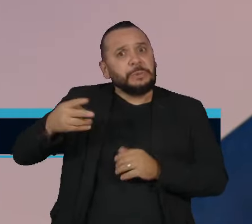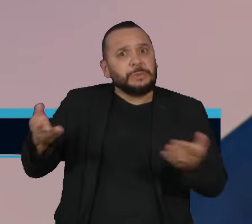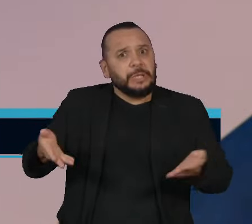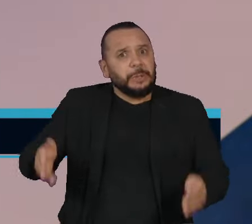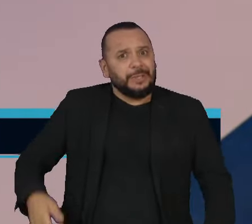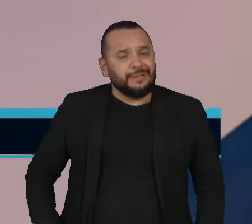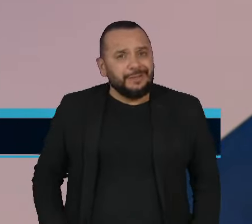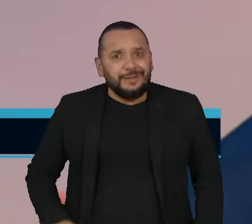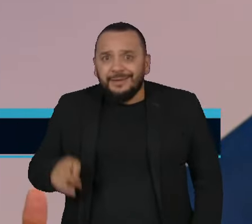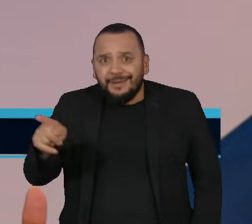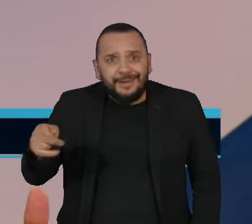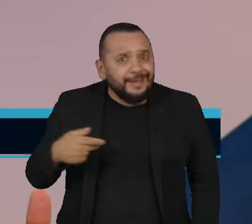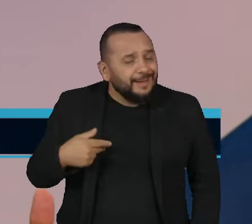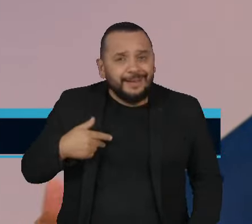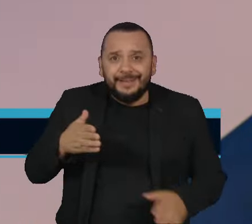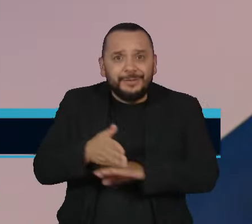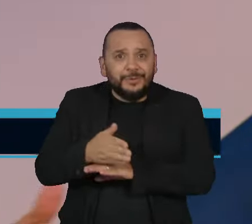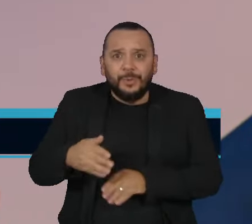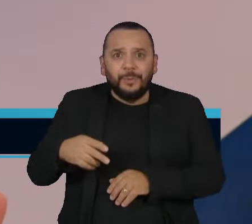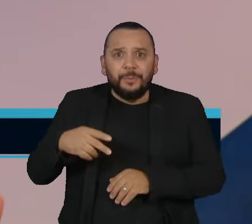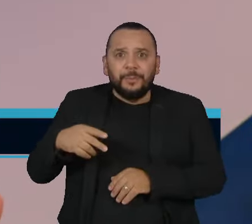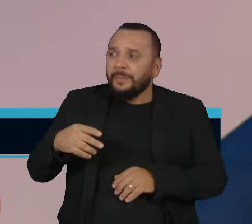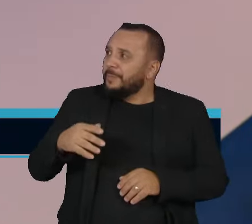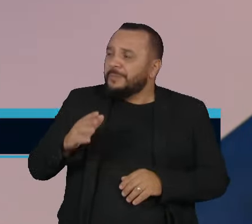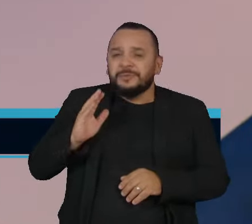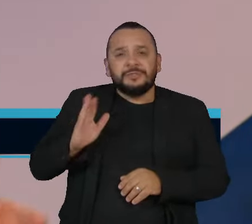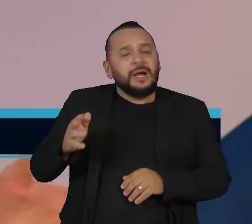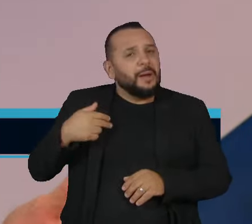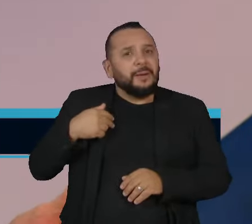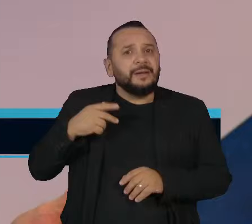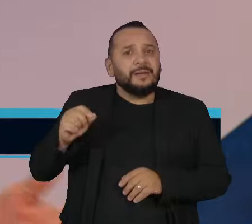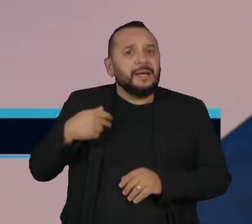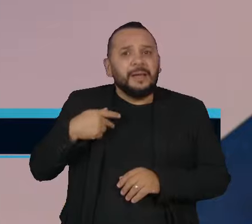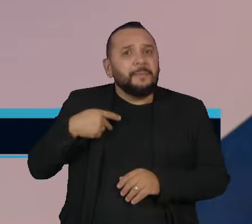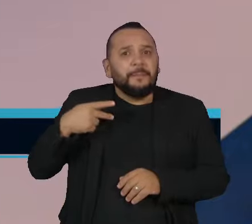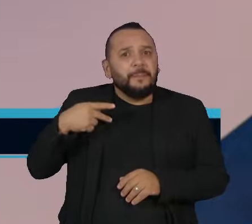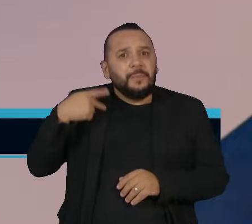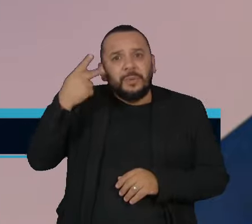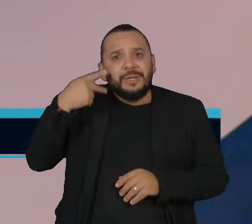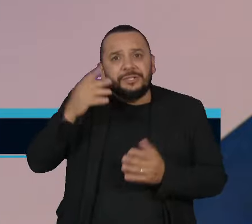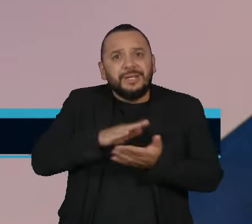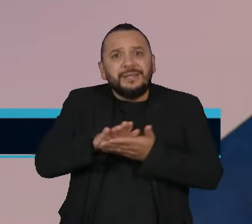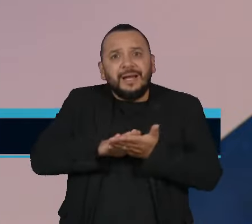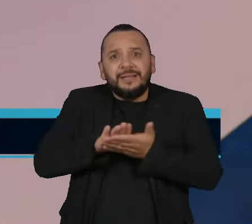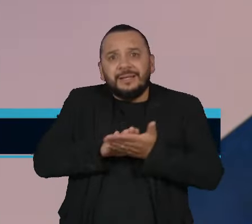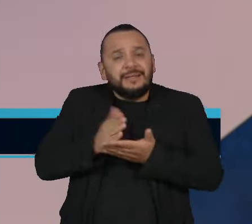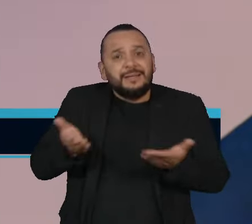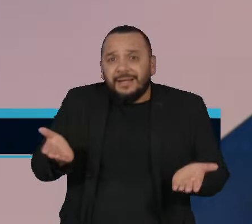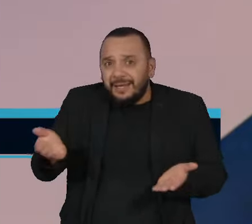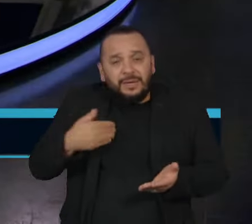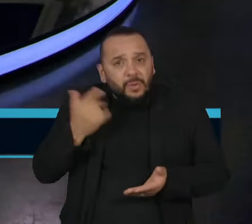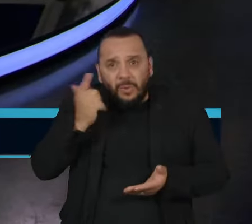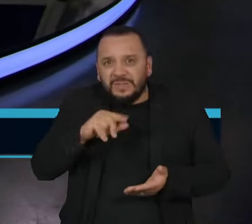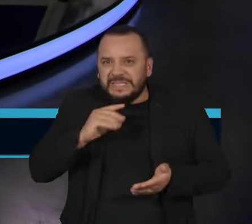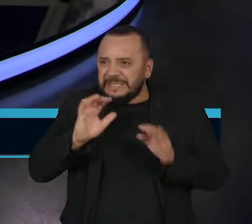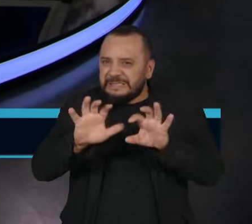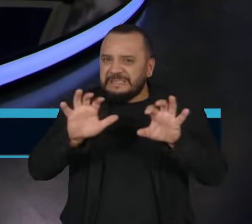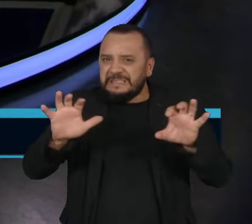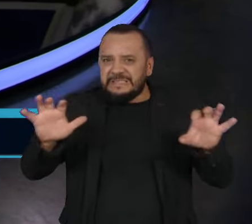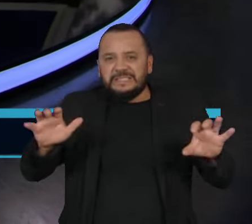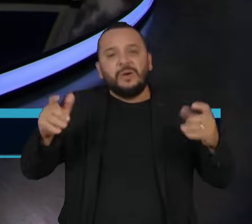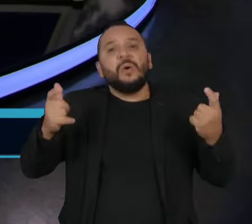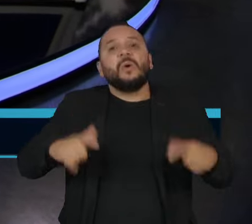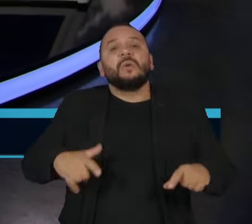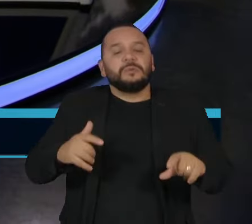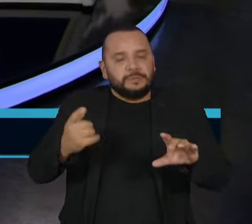alguém que não estava no cenário político há 4 meses atrás. Por onde? Mídias sociais. E Pondel, o que